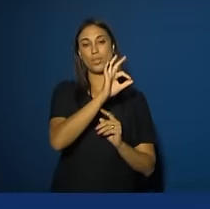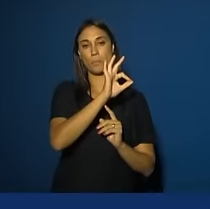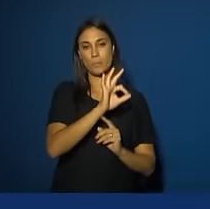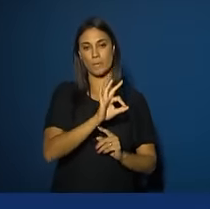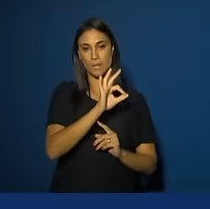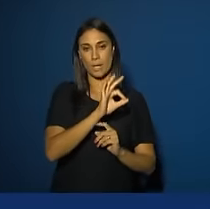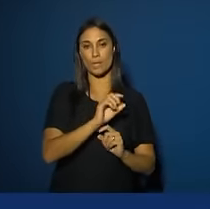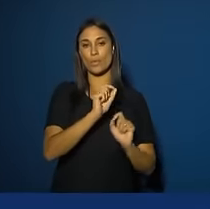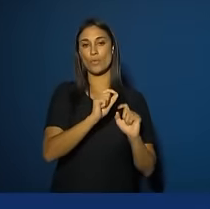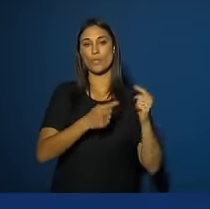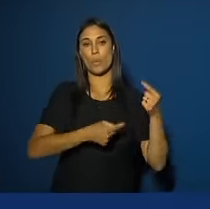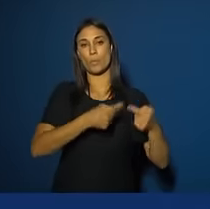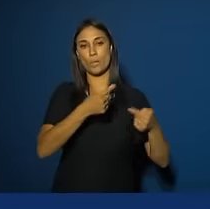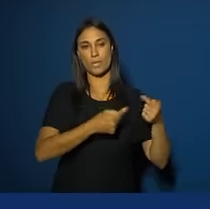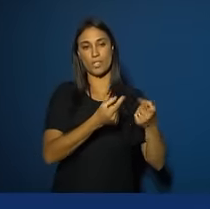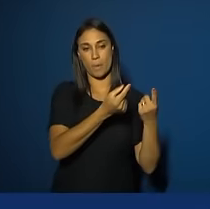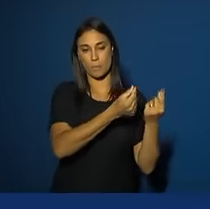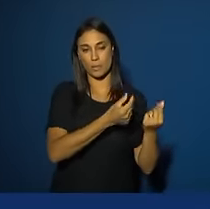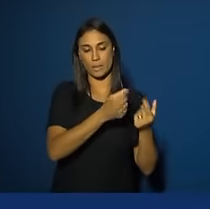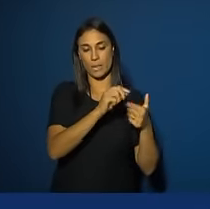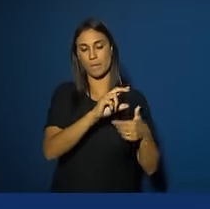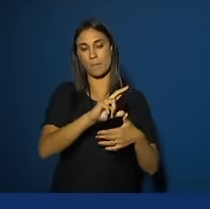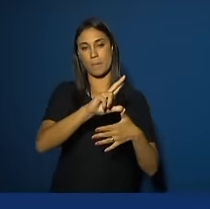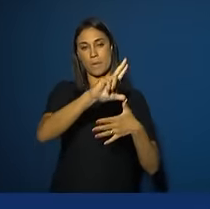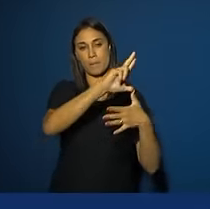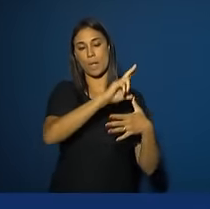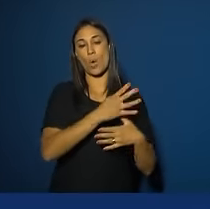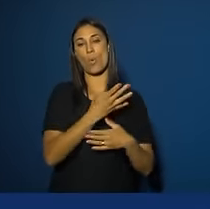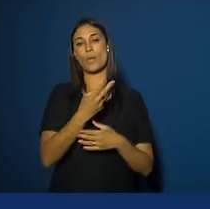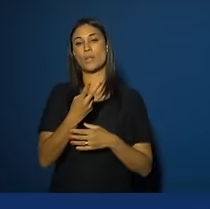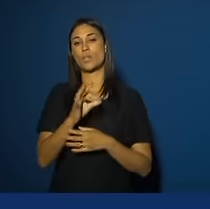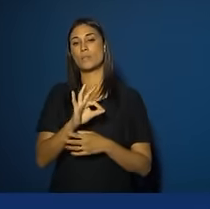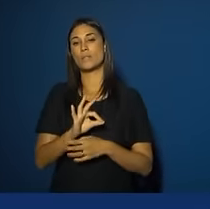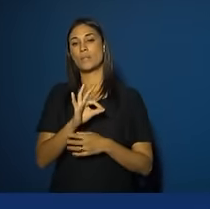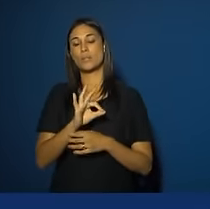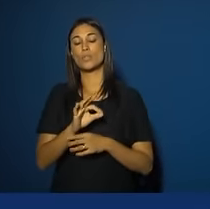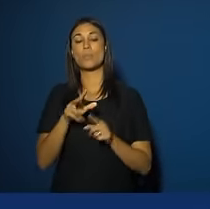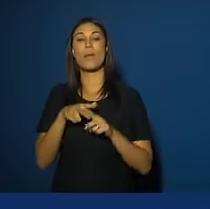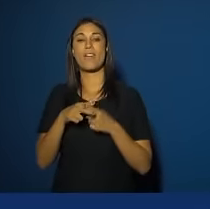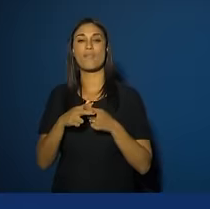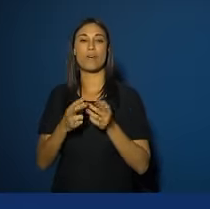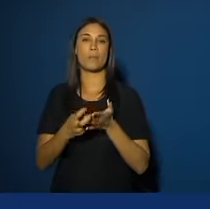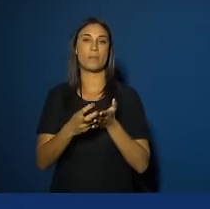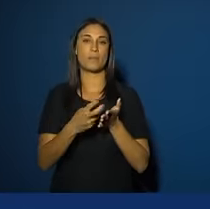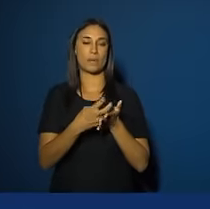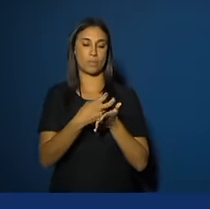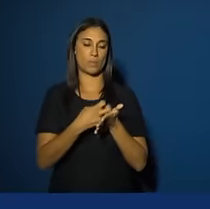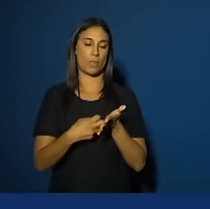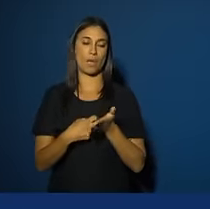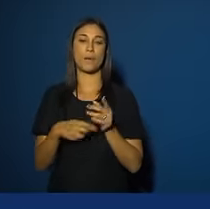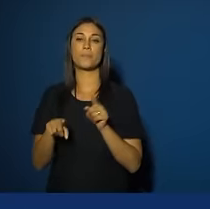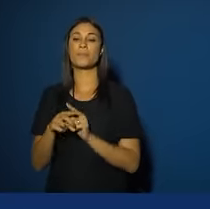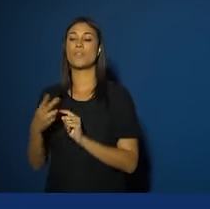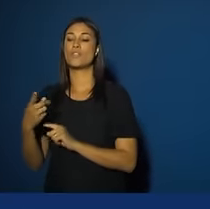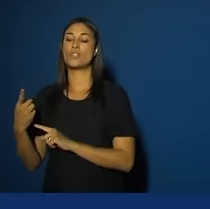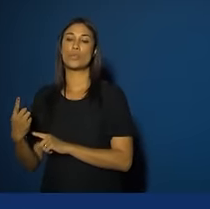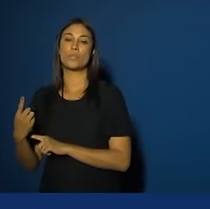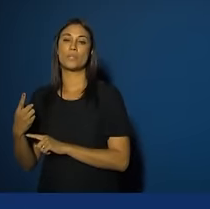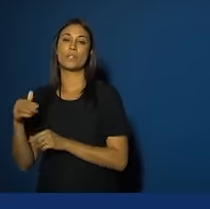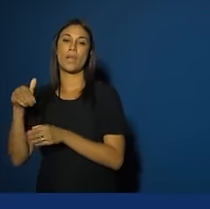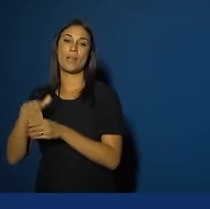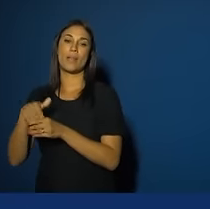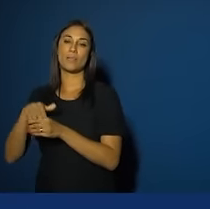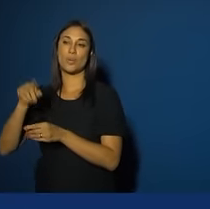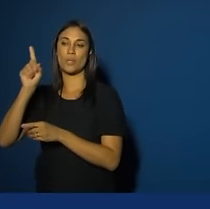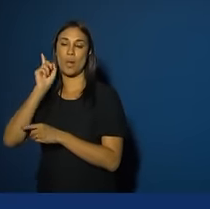37% foi sobre a política monetária na América Latina, 42% sobre a reforma tributária e 21%